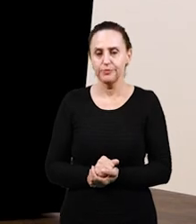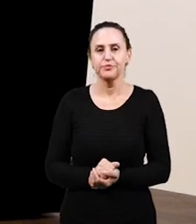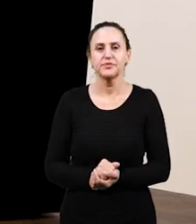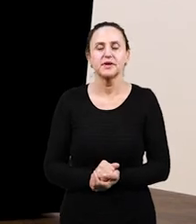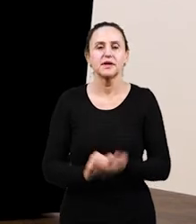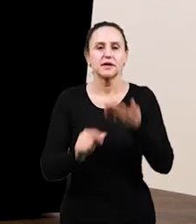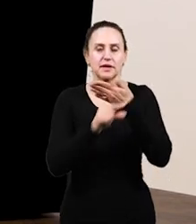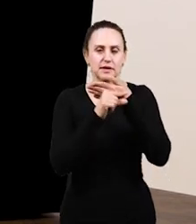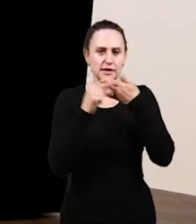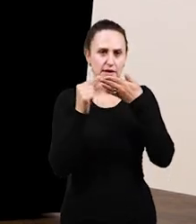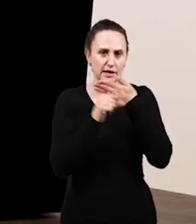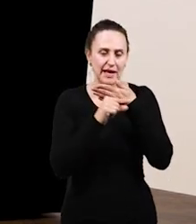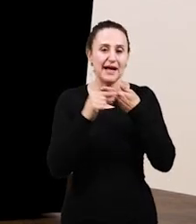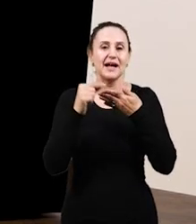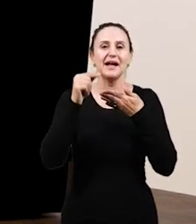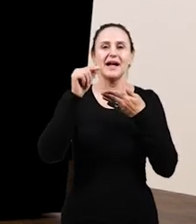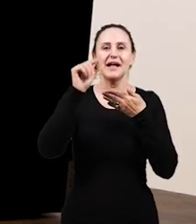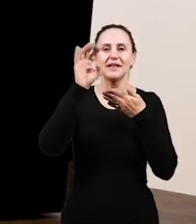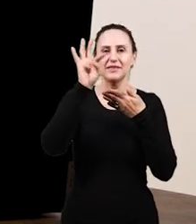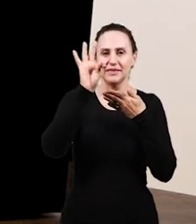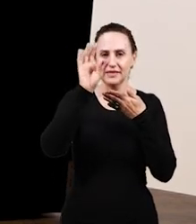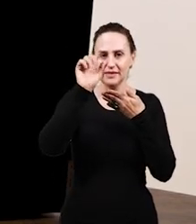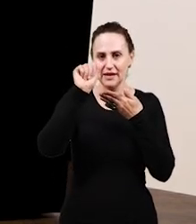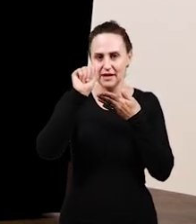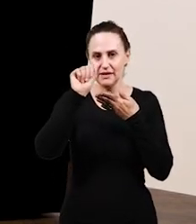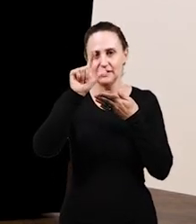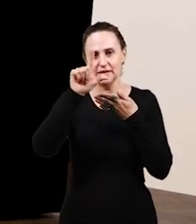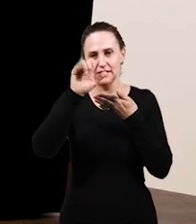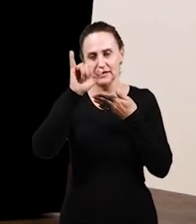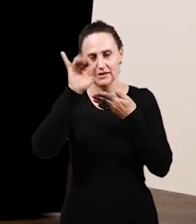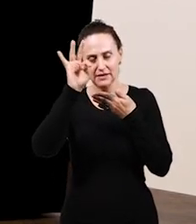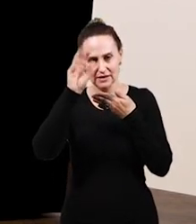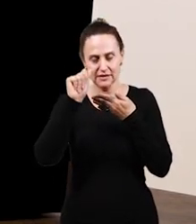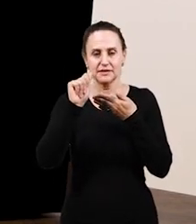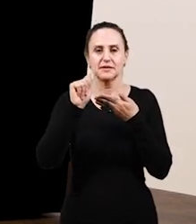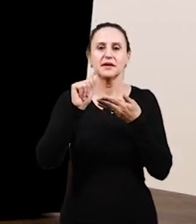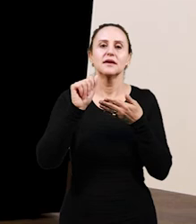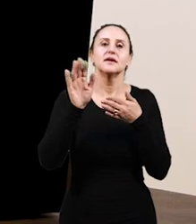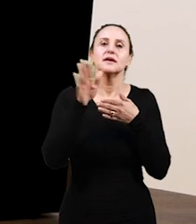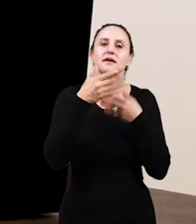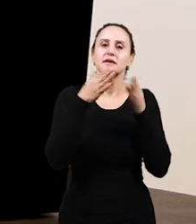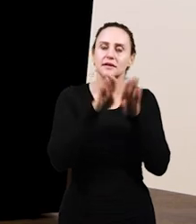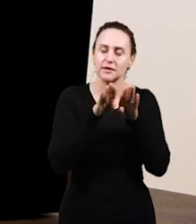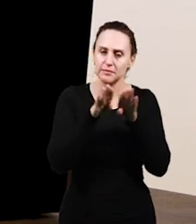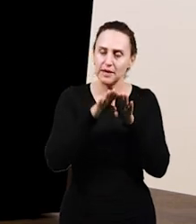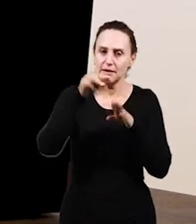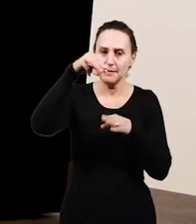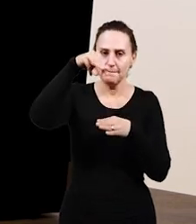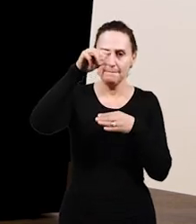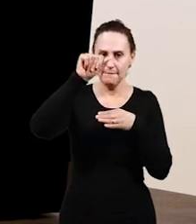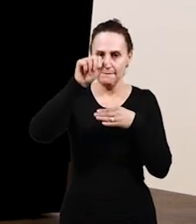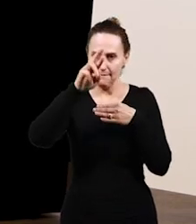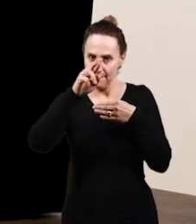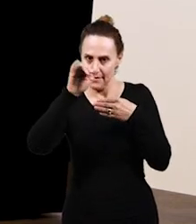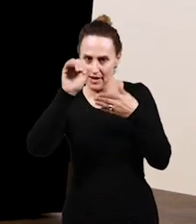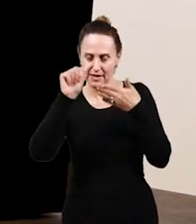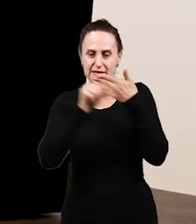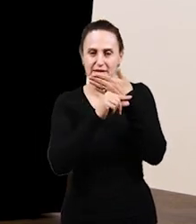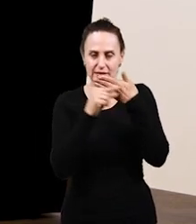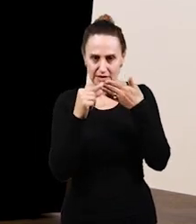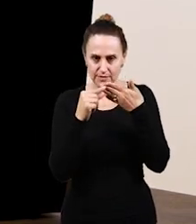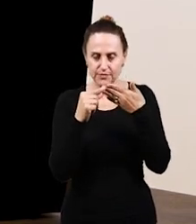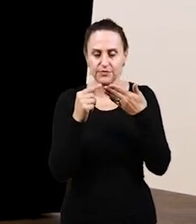Maria Maria Helena de Moura Neves eu penso aqui esses são os dois grandes autores os dois funcionalistas